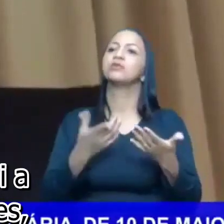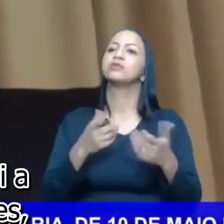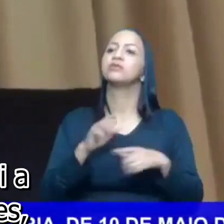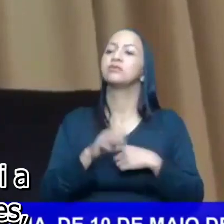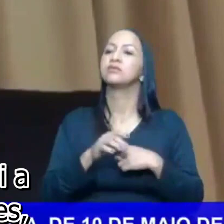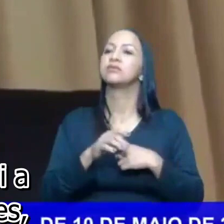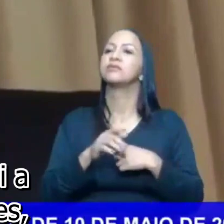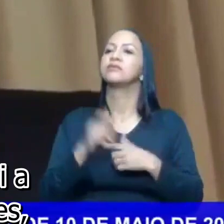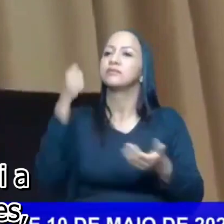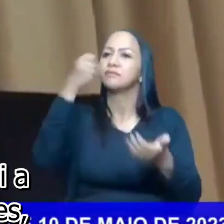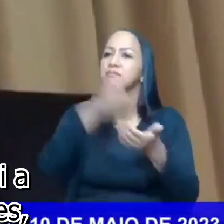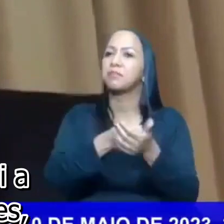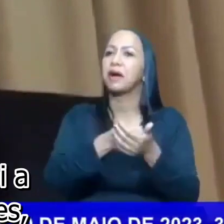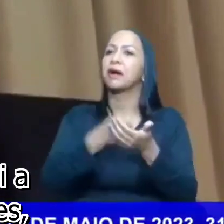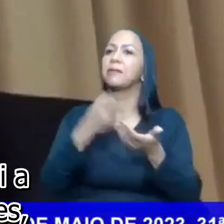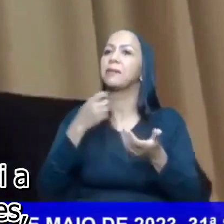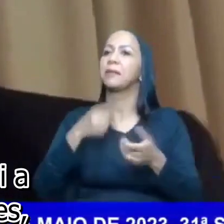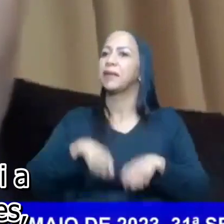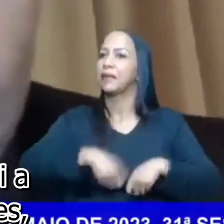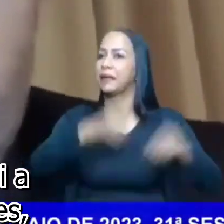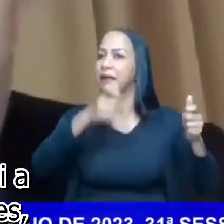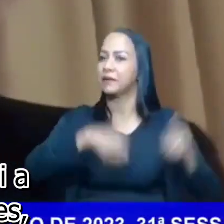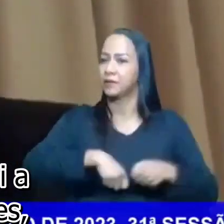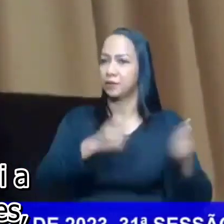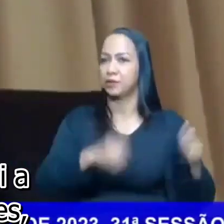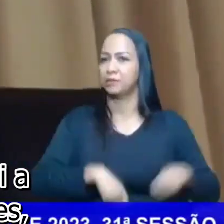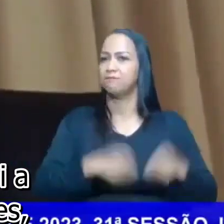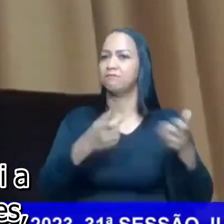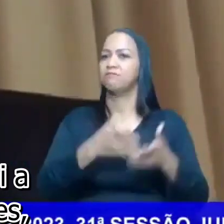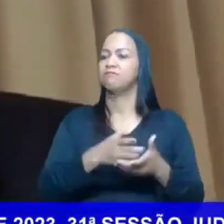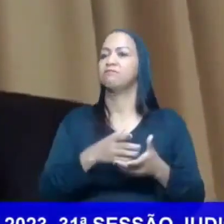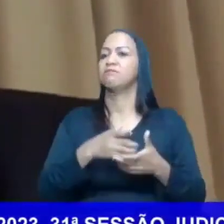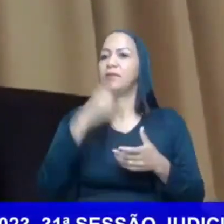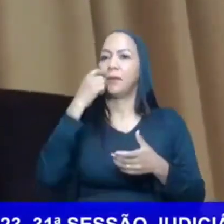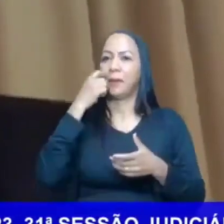realização de despesas junto a fornecedores